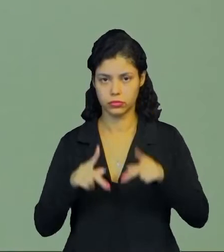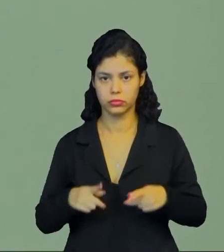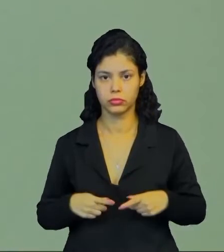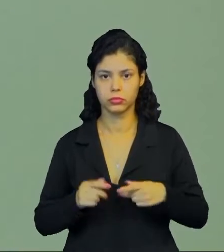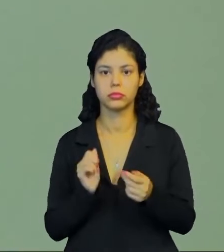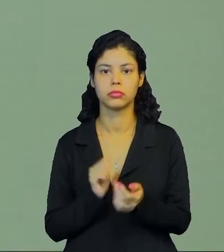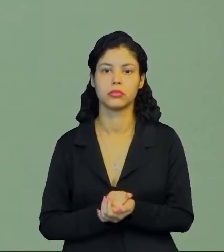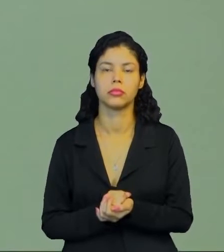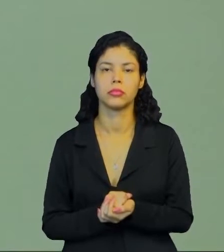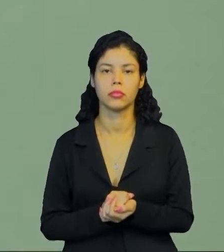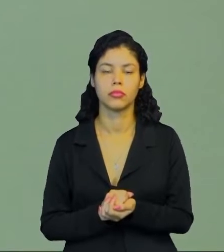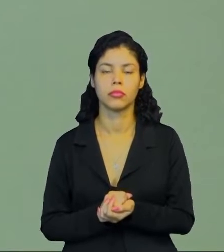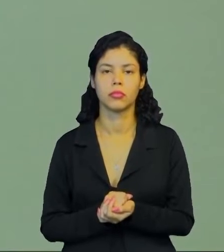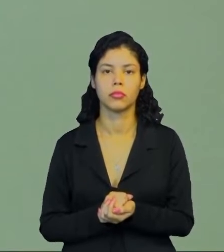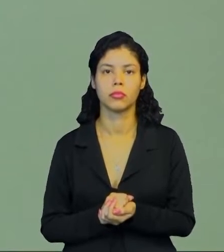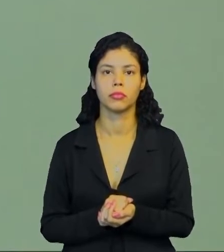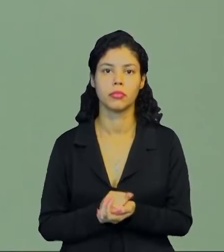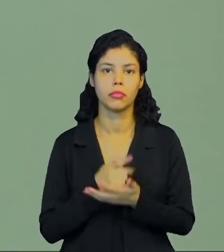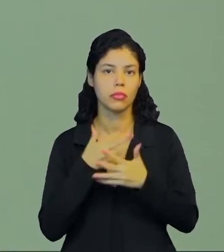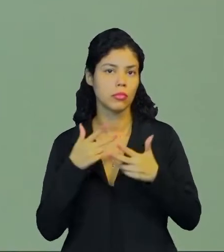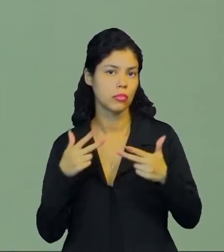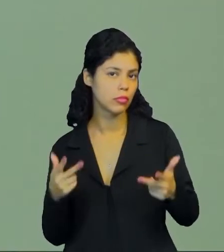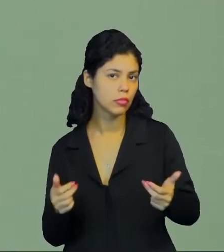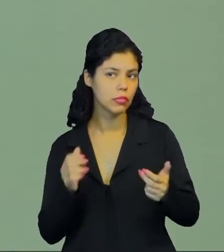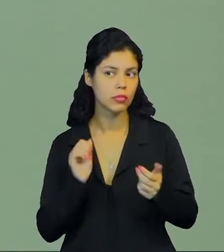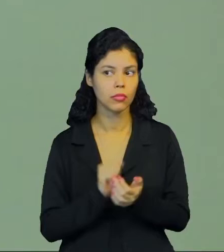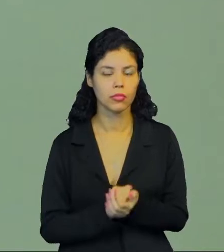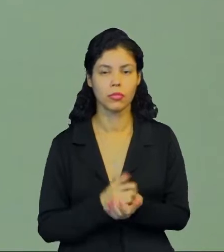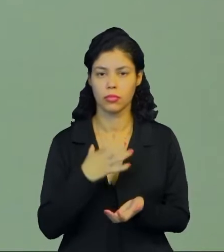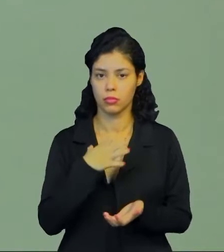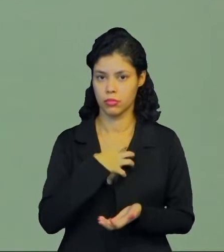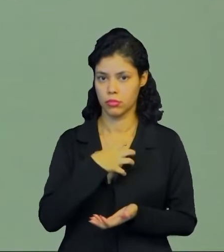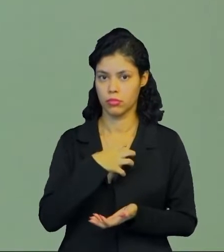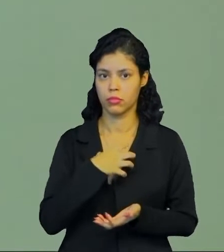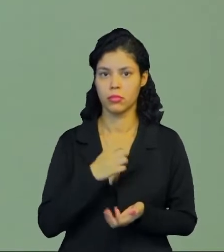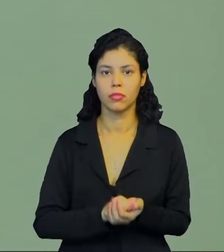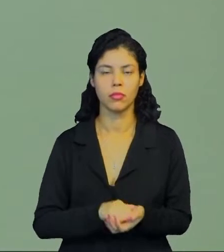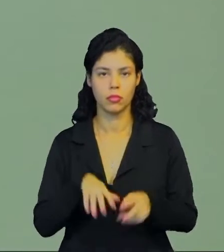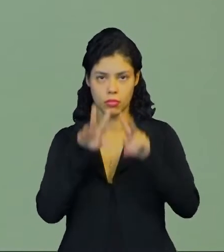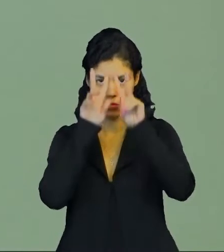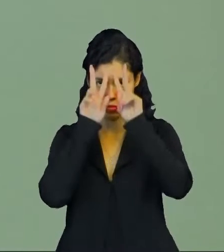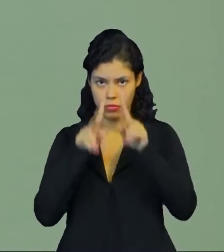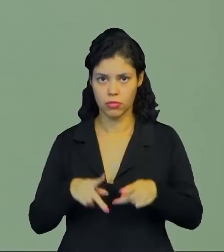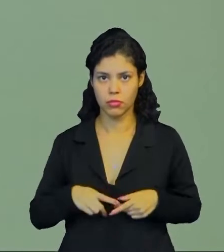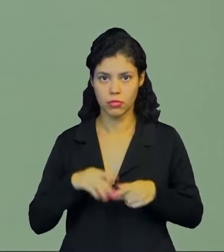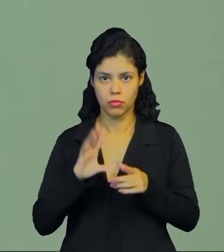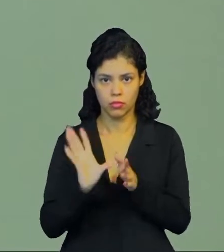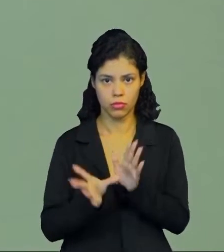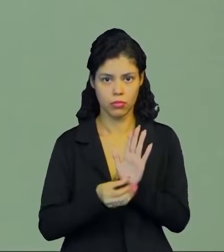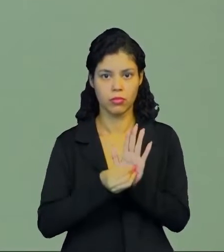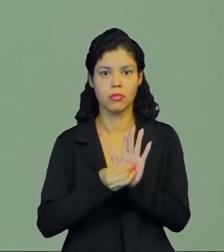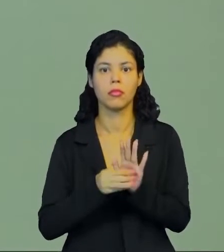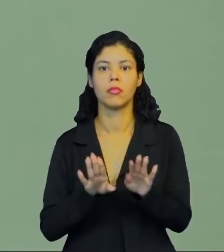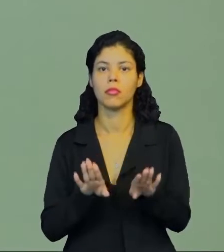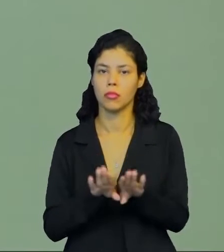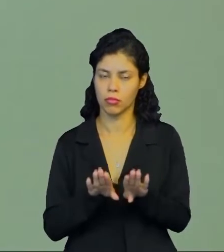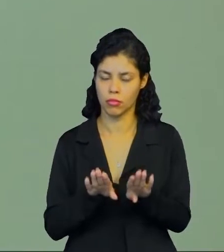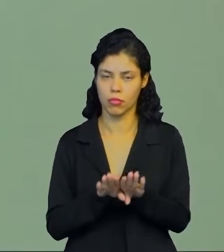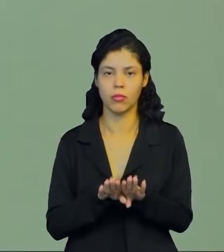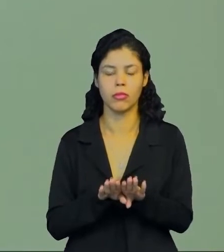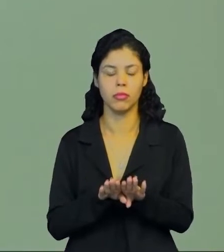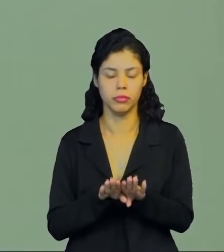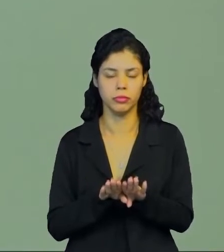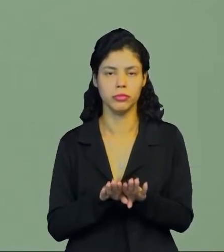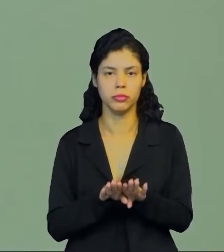né? As coisas, os sentimentos do homem. Então ele coloca também